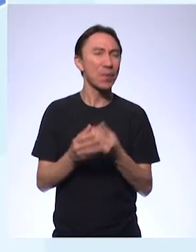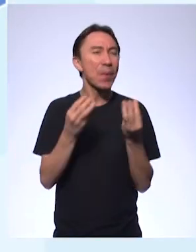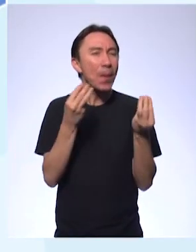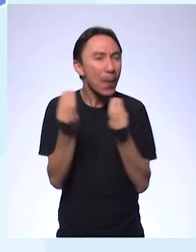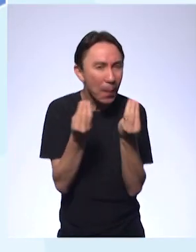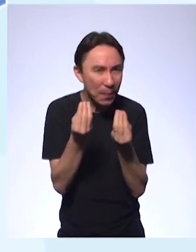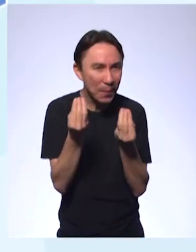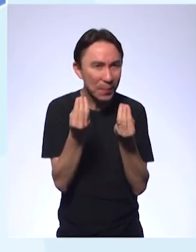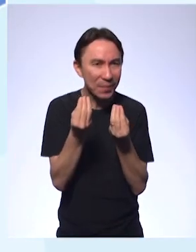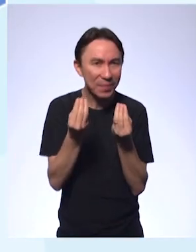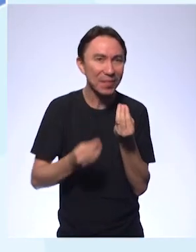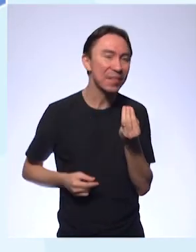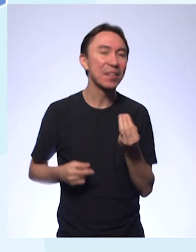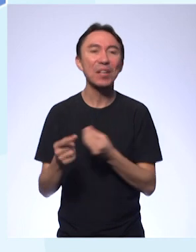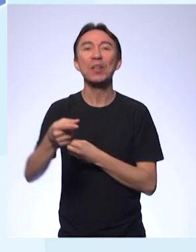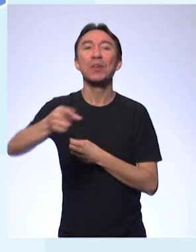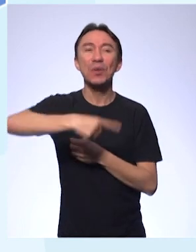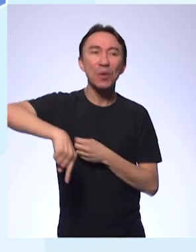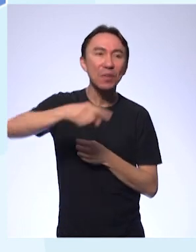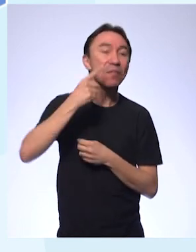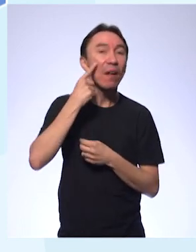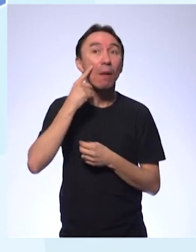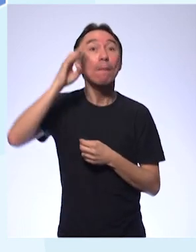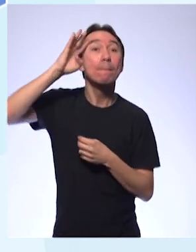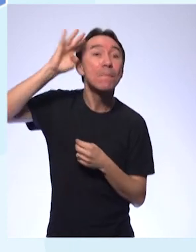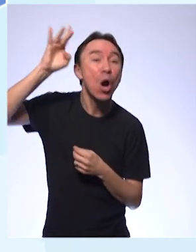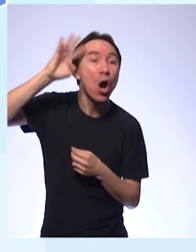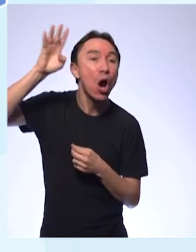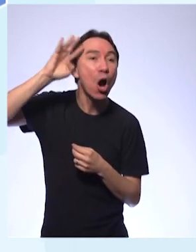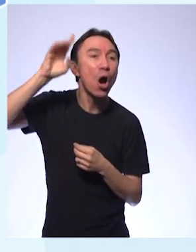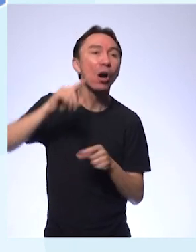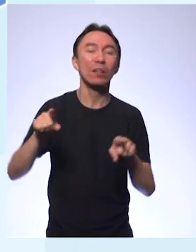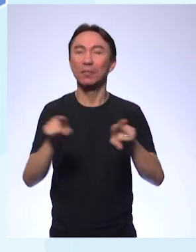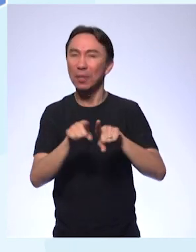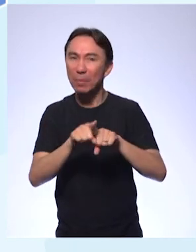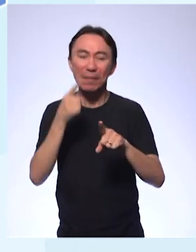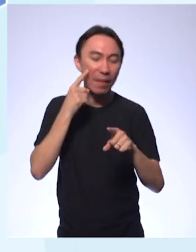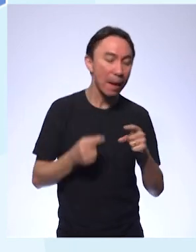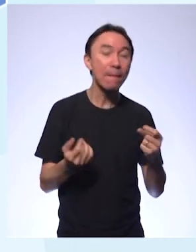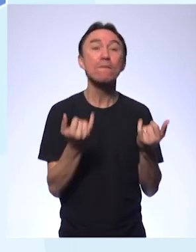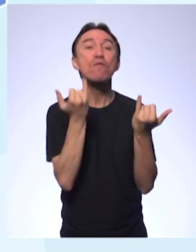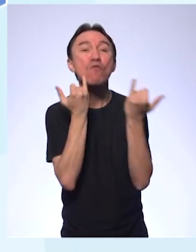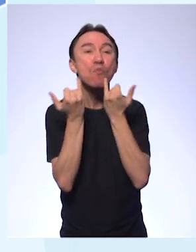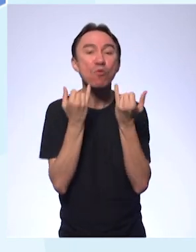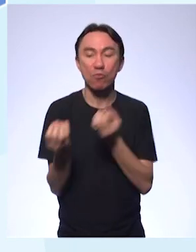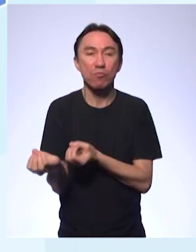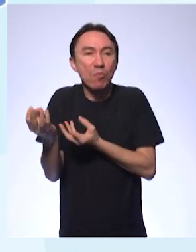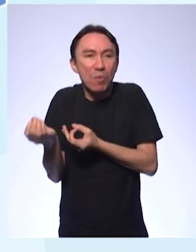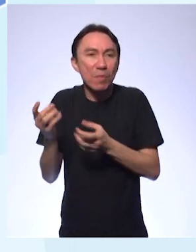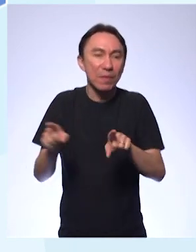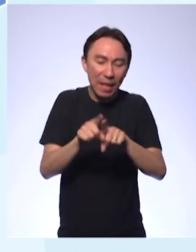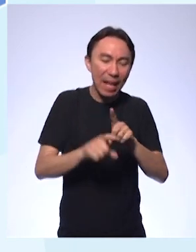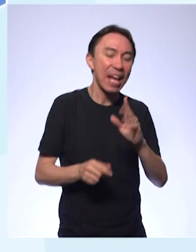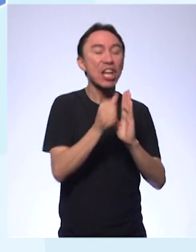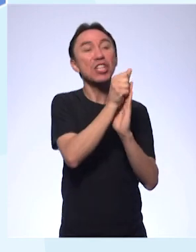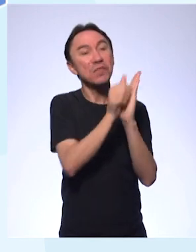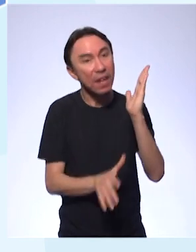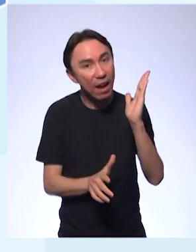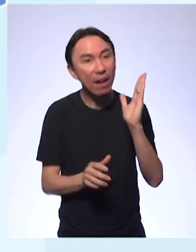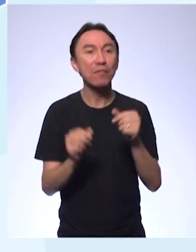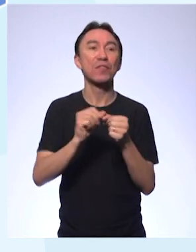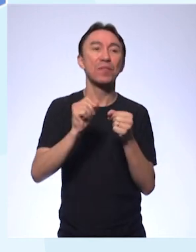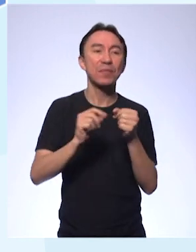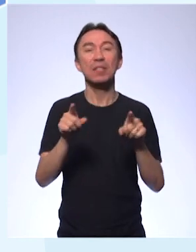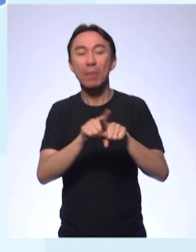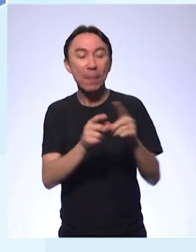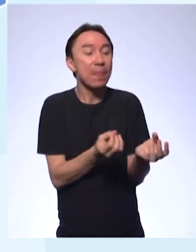Promessa. A gente vai formular as hipóteses, vai selecionar informações, resolver atividades, interpretar dados e,